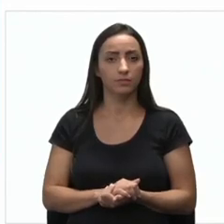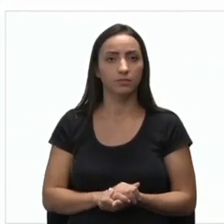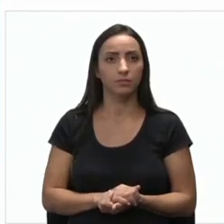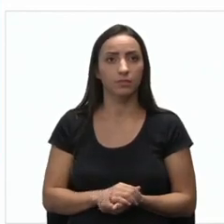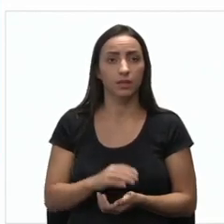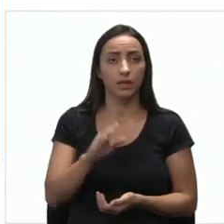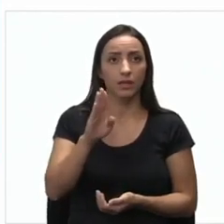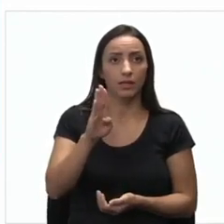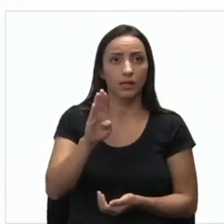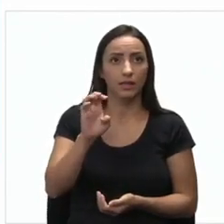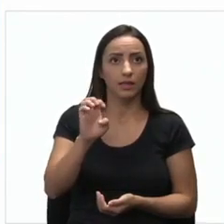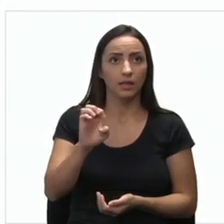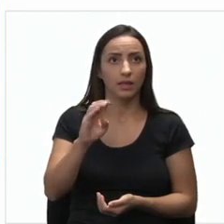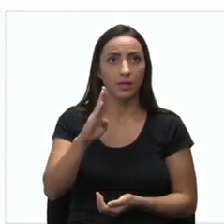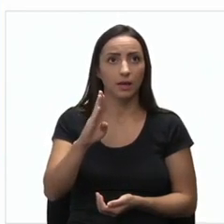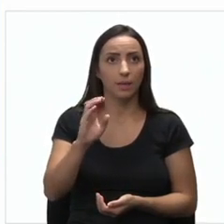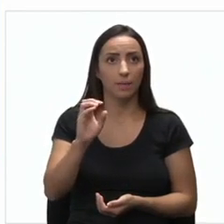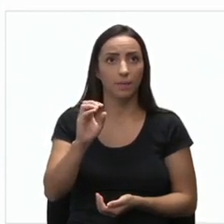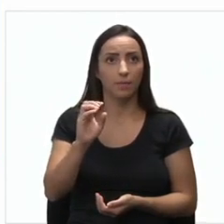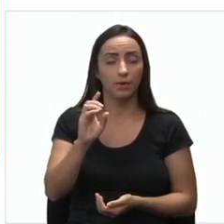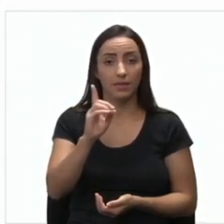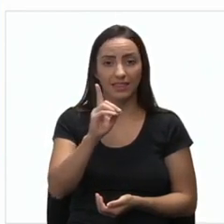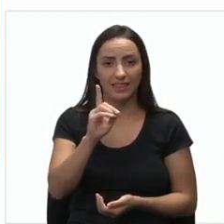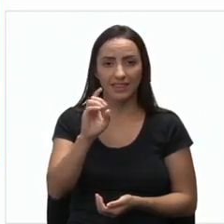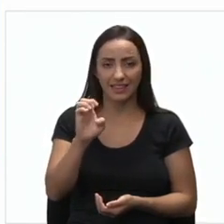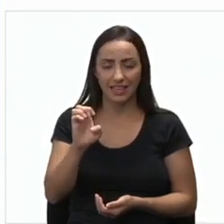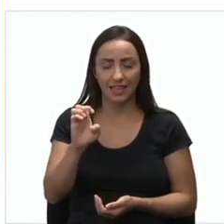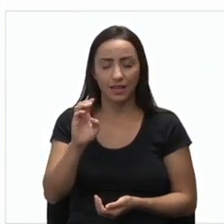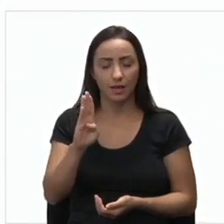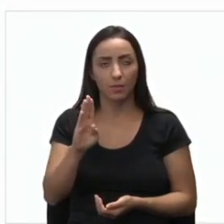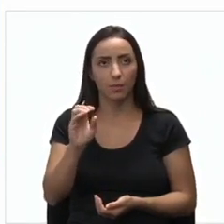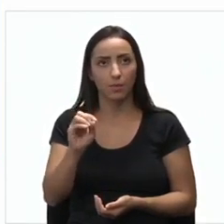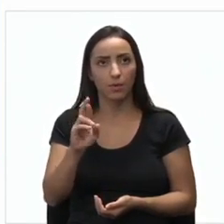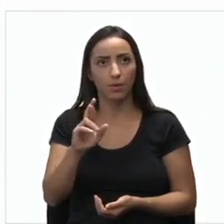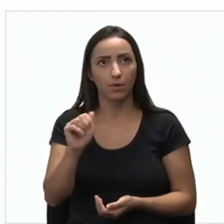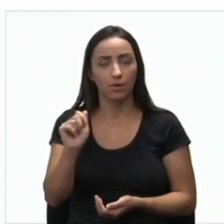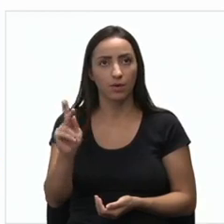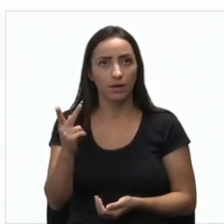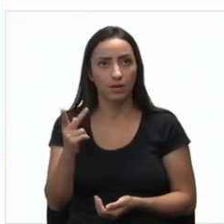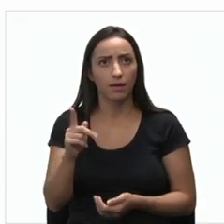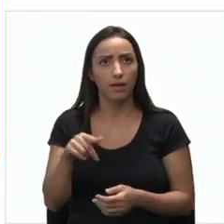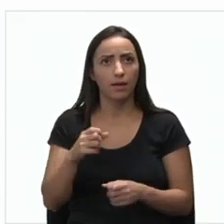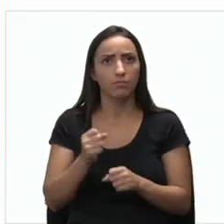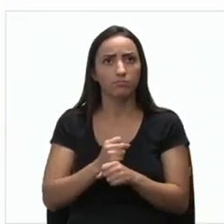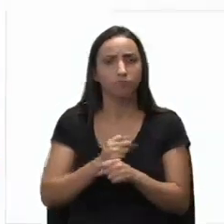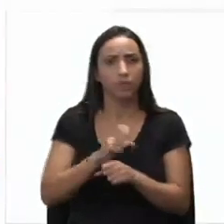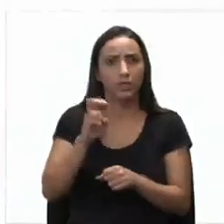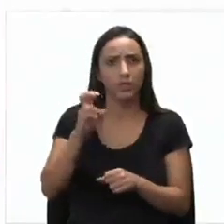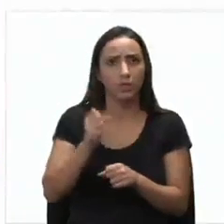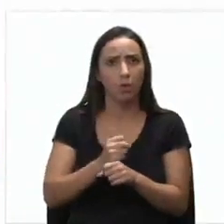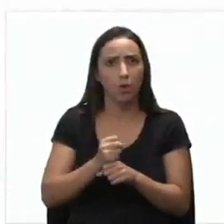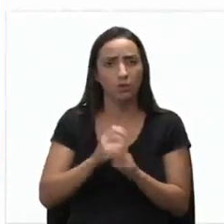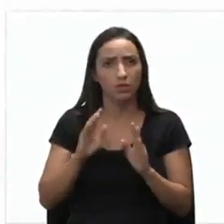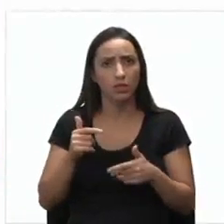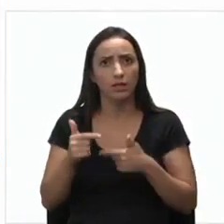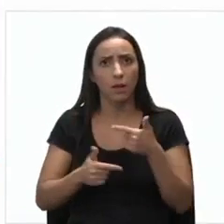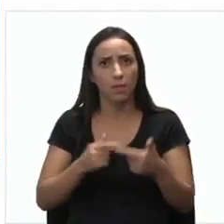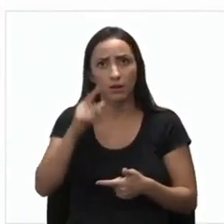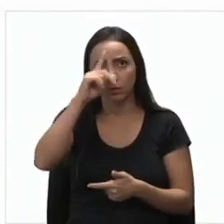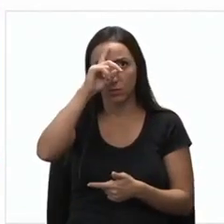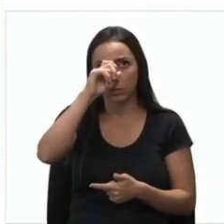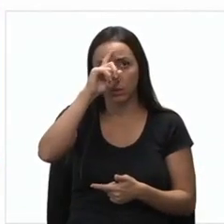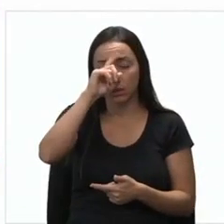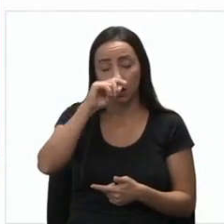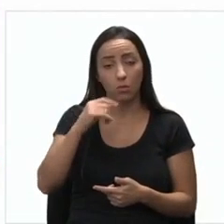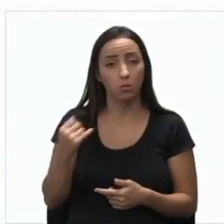da Débora. A Débora, ela é uma enfermeira que há 5 anos trabalha num hospital lá em São Paulo, que é referência nos